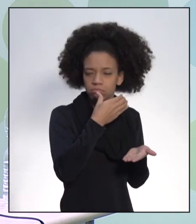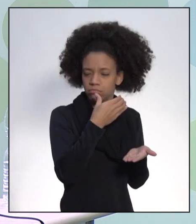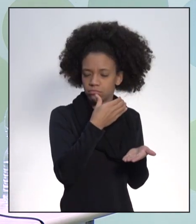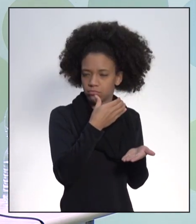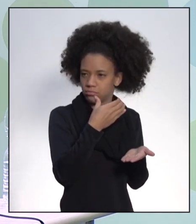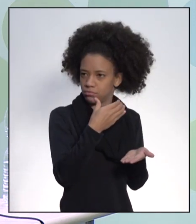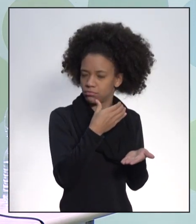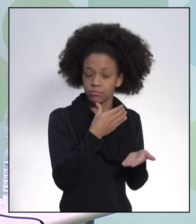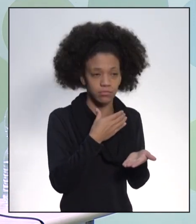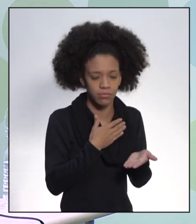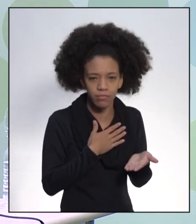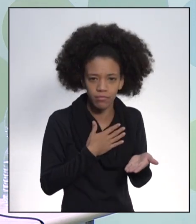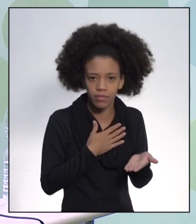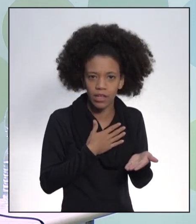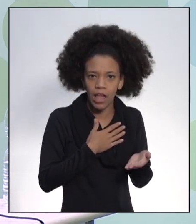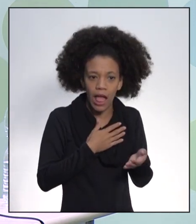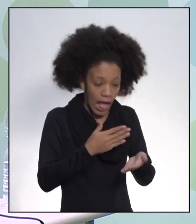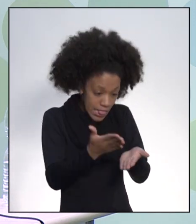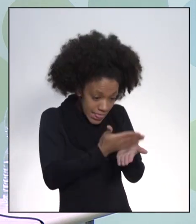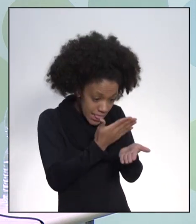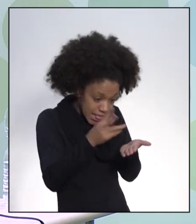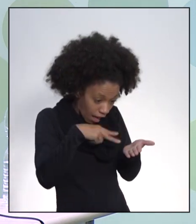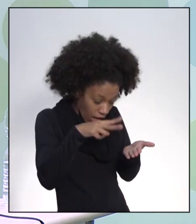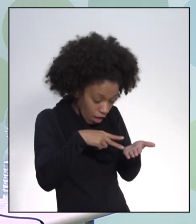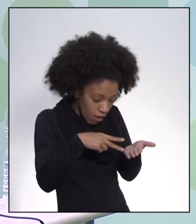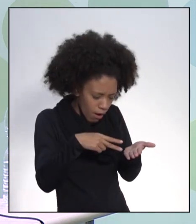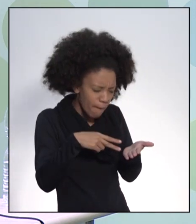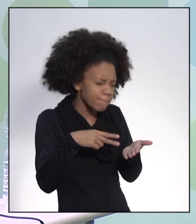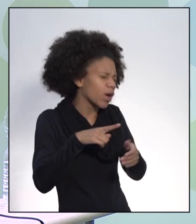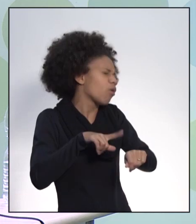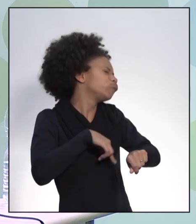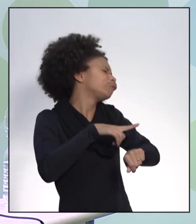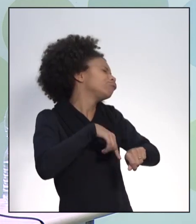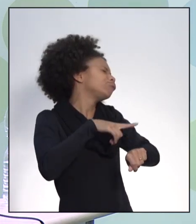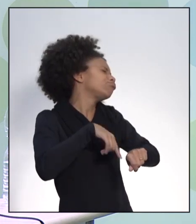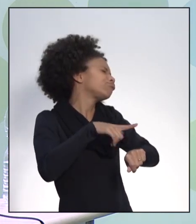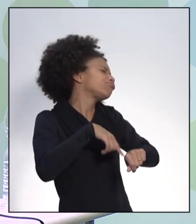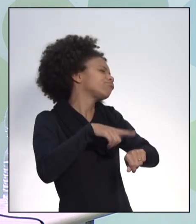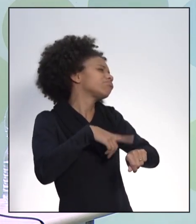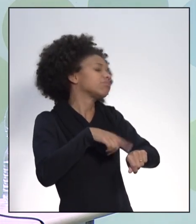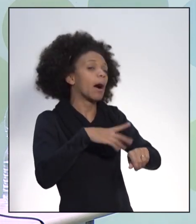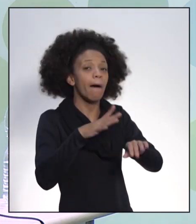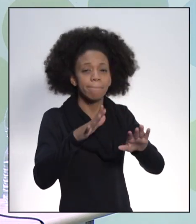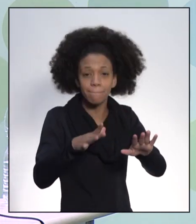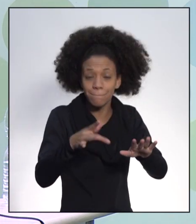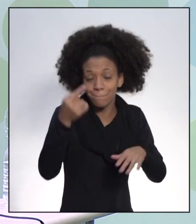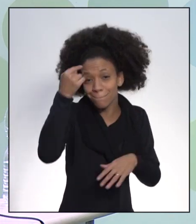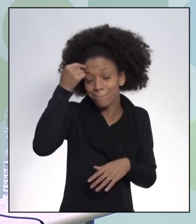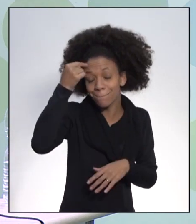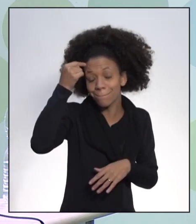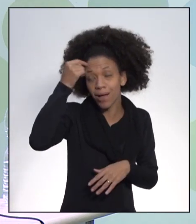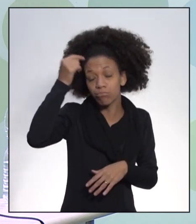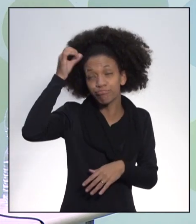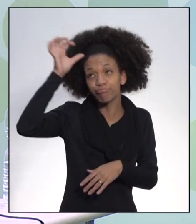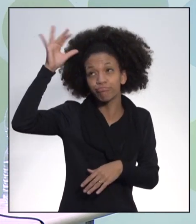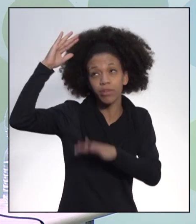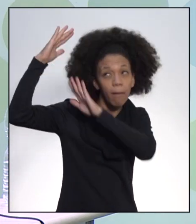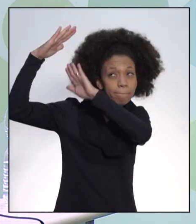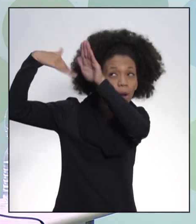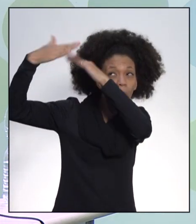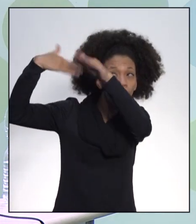leitura, provavelmente se passaram horas, né, umas 200 páginas daquele momento, que é psicológico. A pessoa